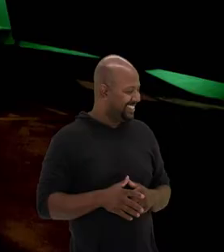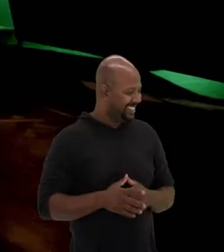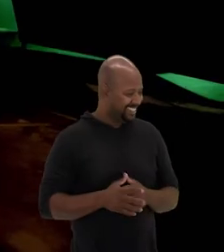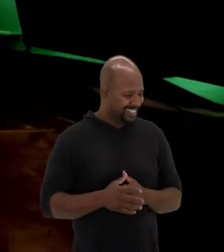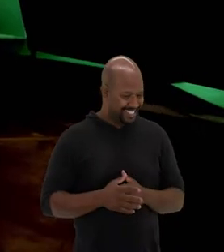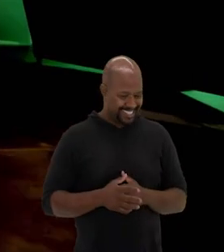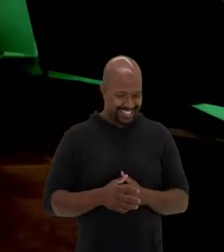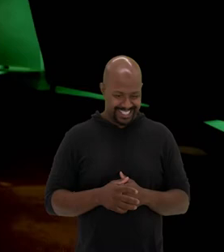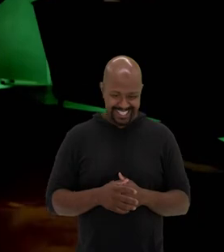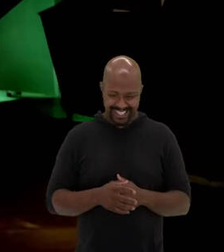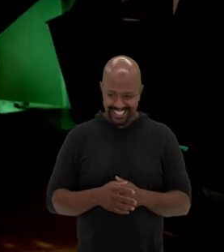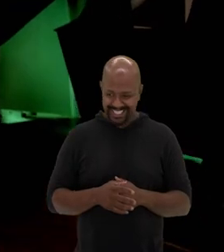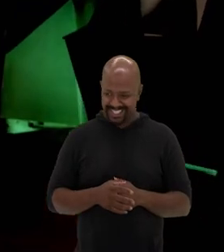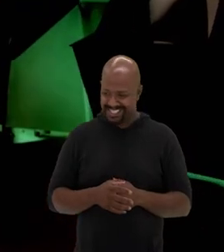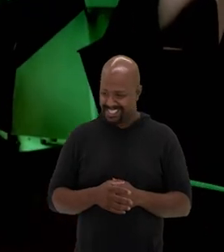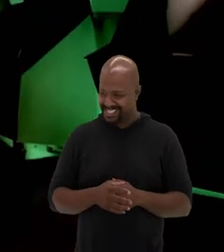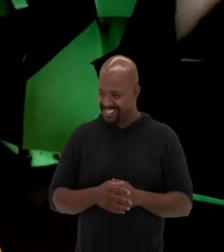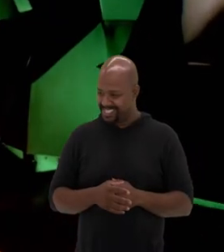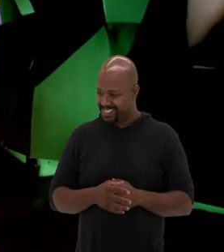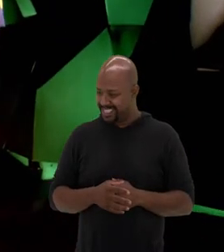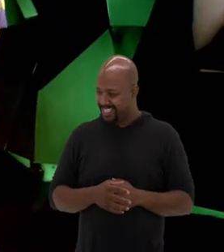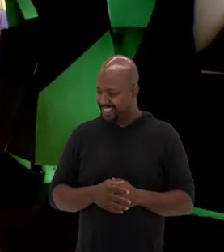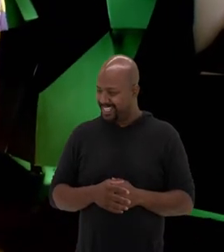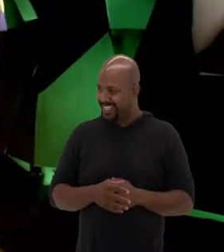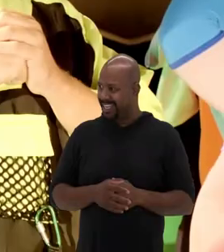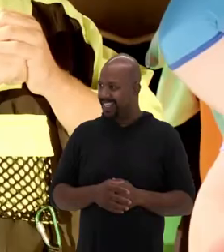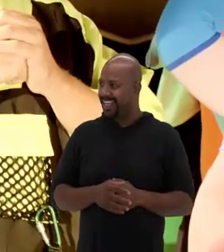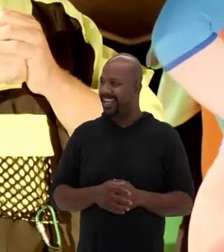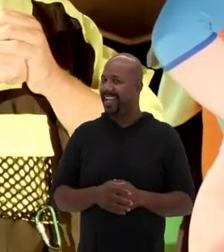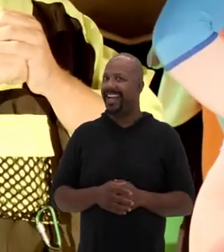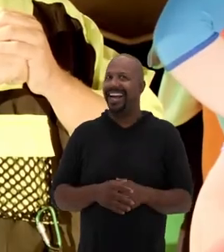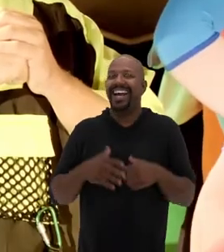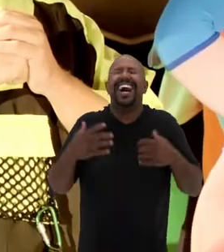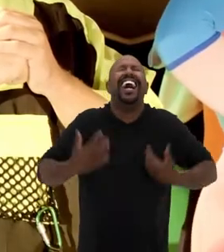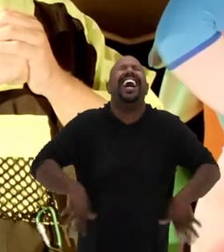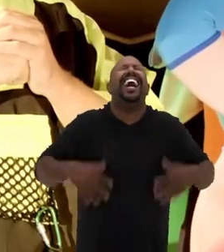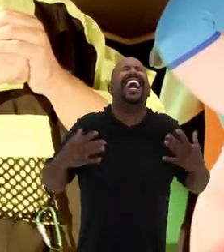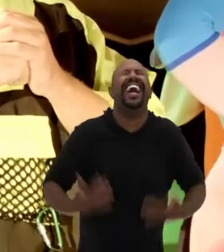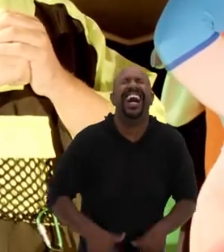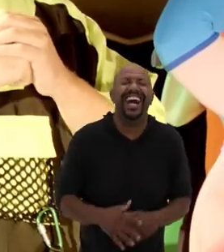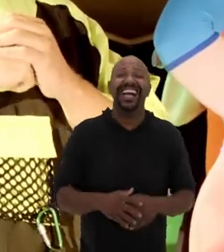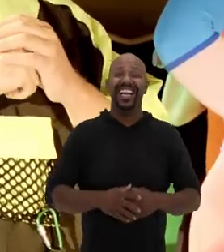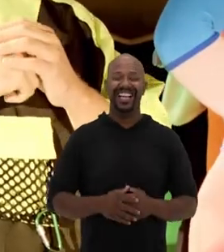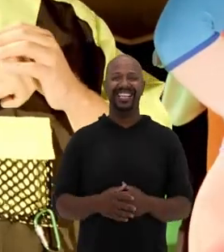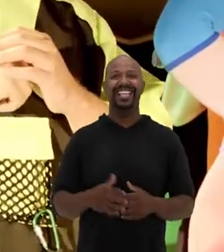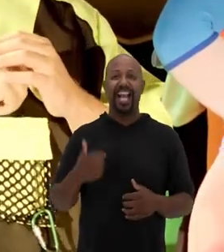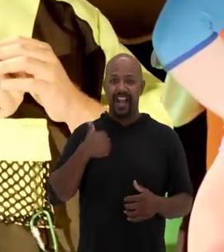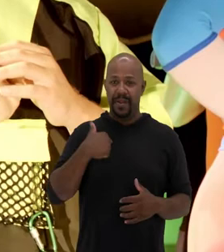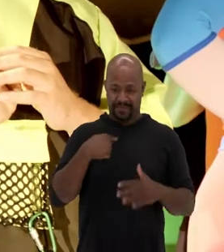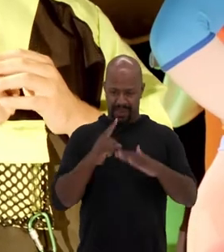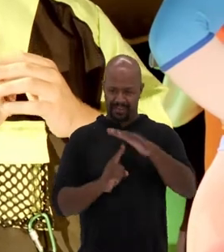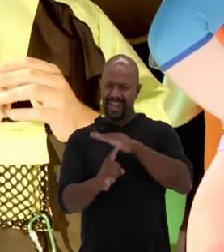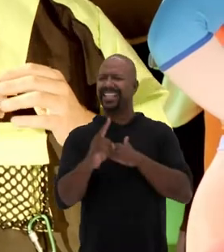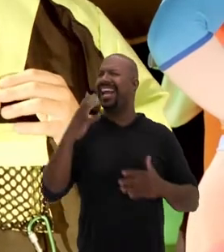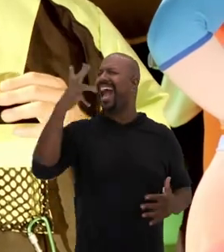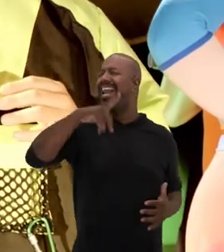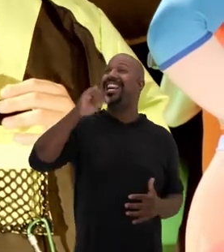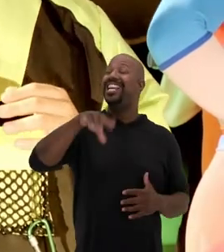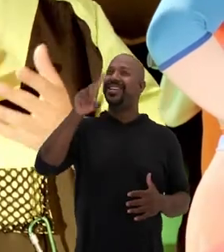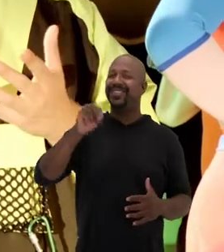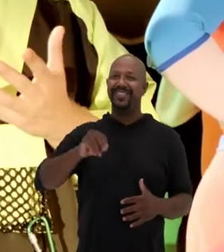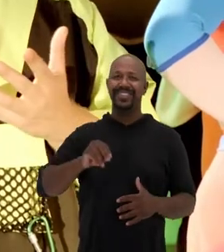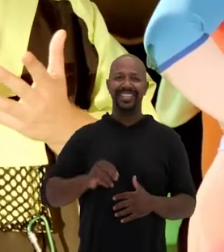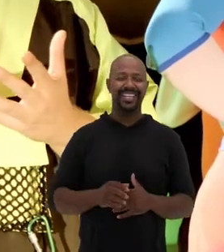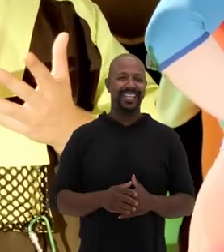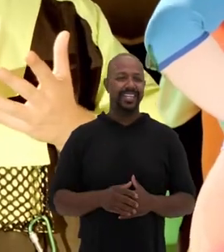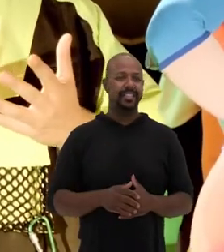Os atores estão com figurinos dos personagens do jogo, com Bárbara em primeiro plano. Dimitri olha suas mãos. Meu avatar é muito lindo.